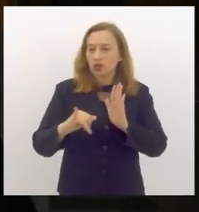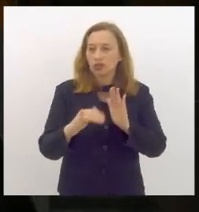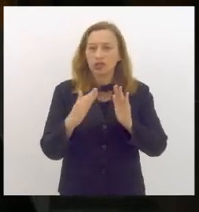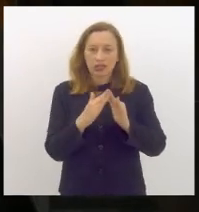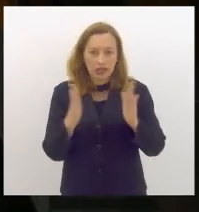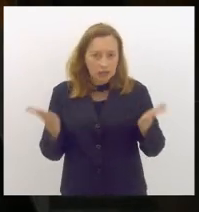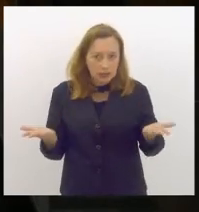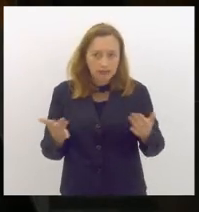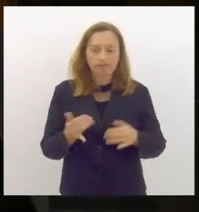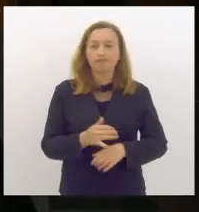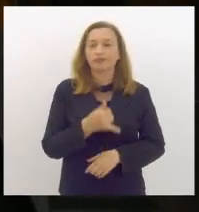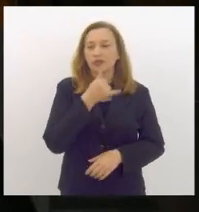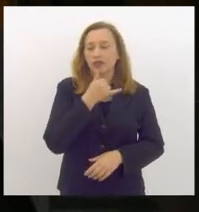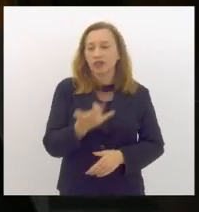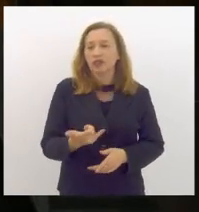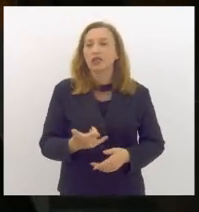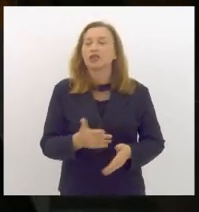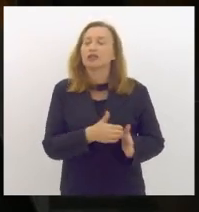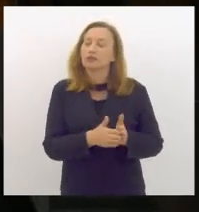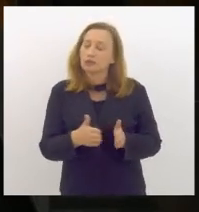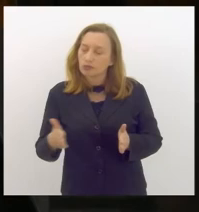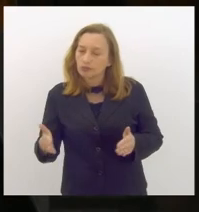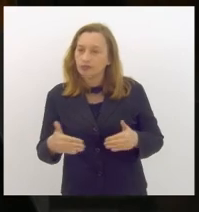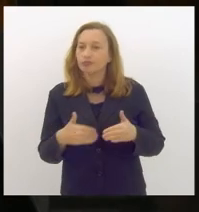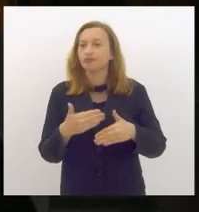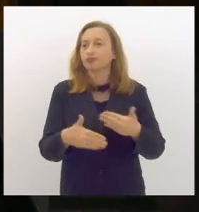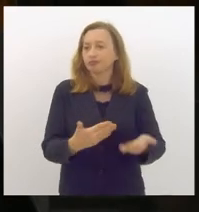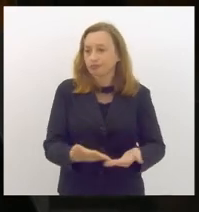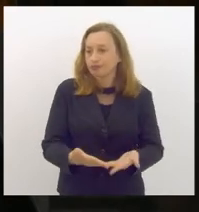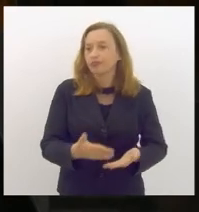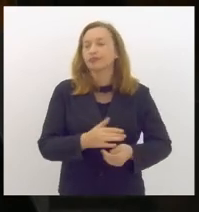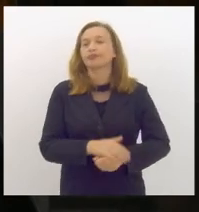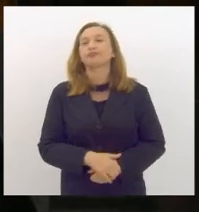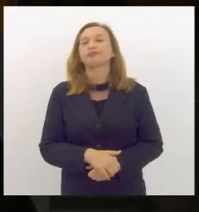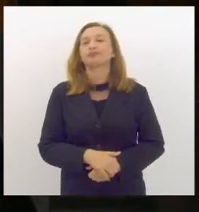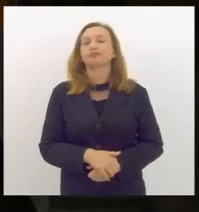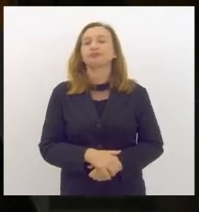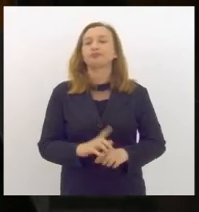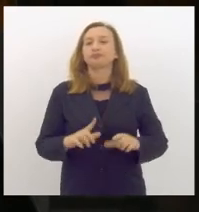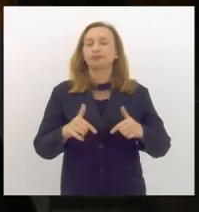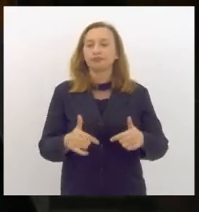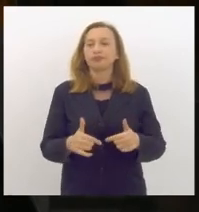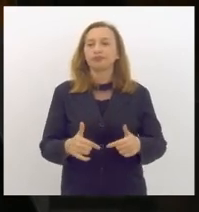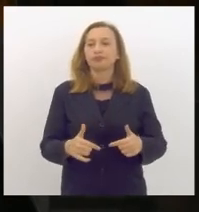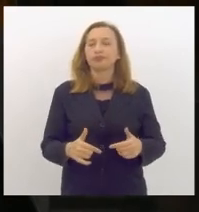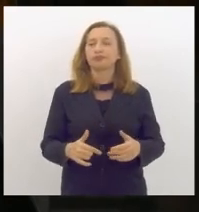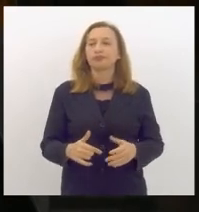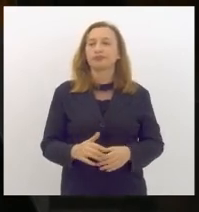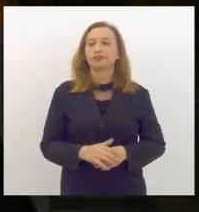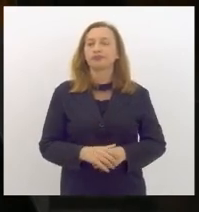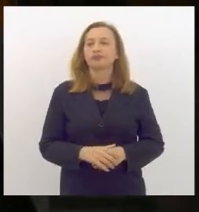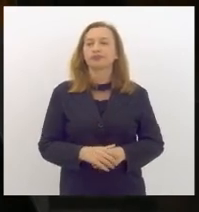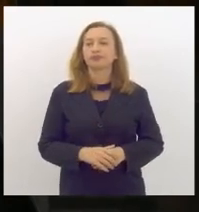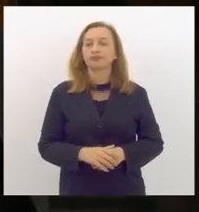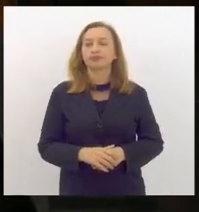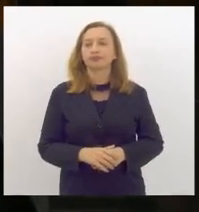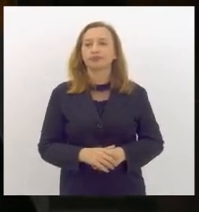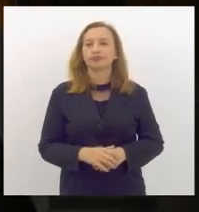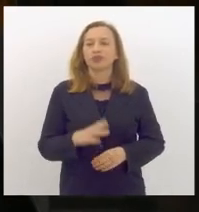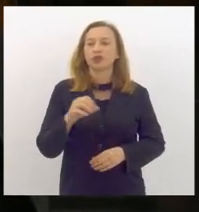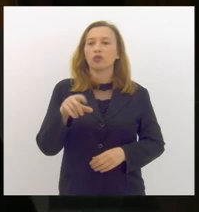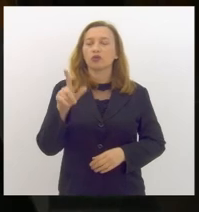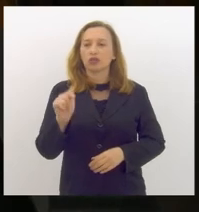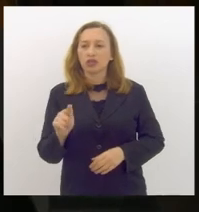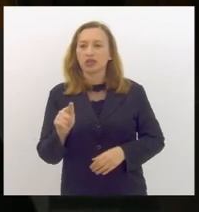Casa. No meio desse processo, uma ação civil pública foi movida pela ONG Araiara,